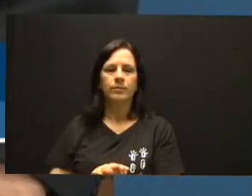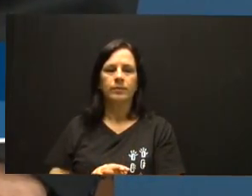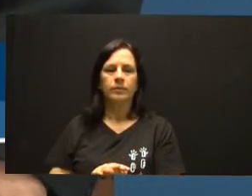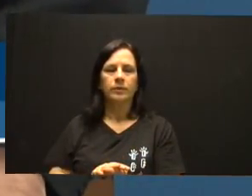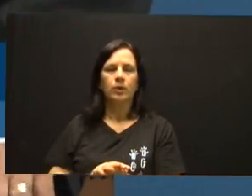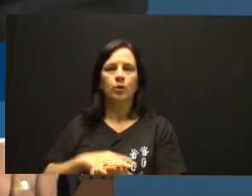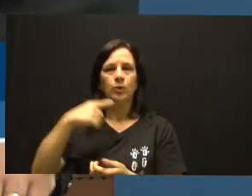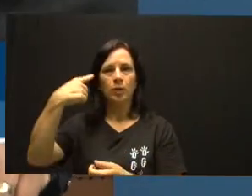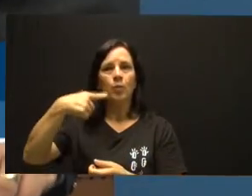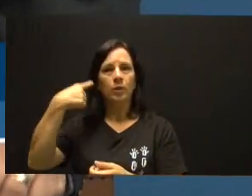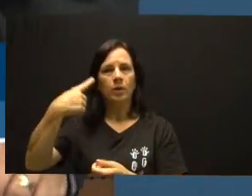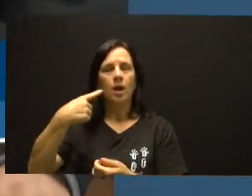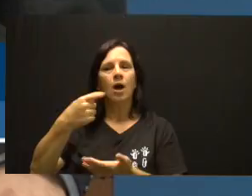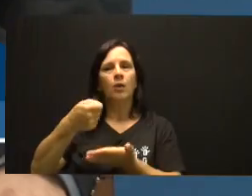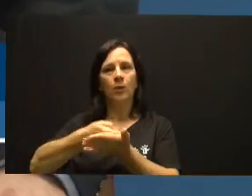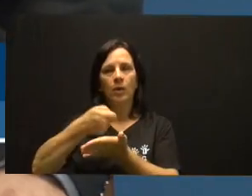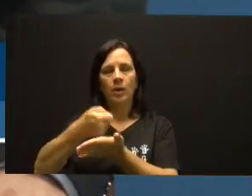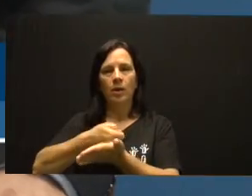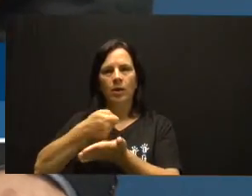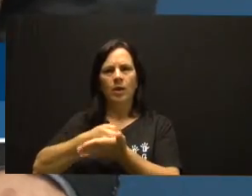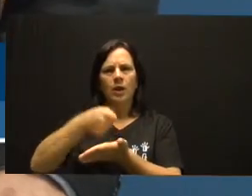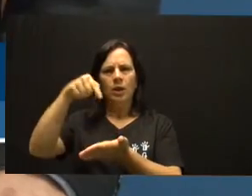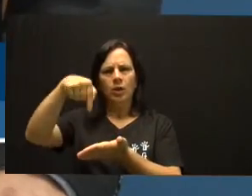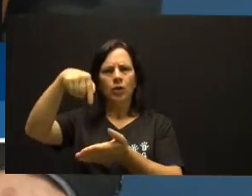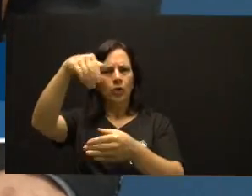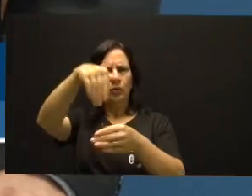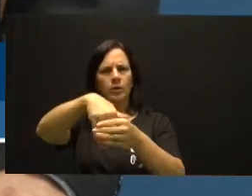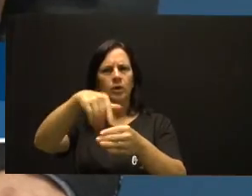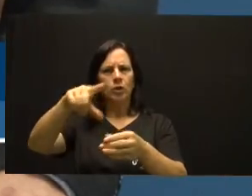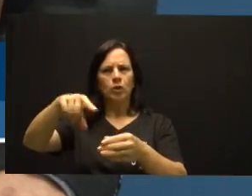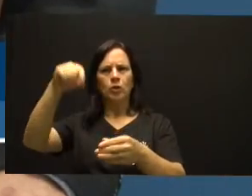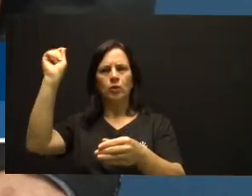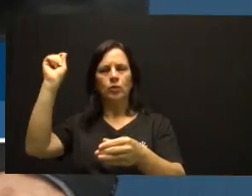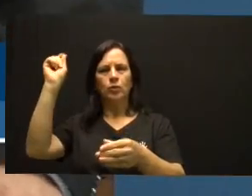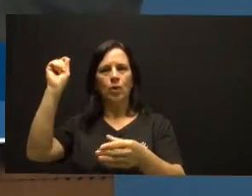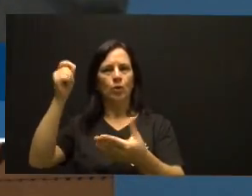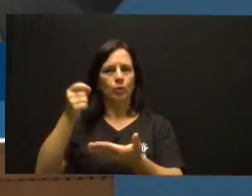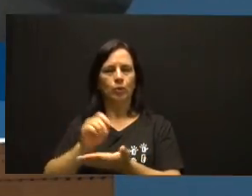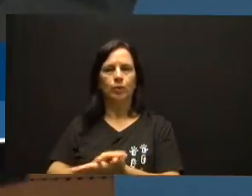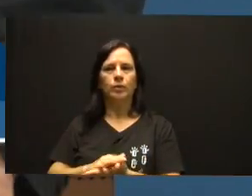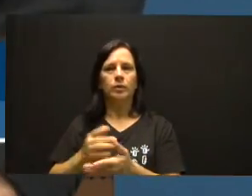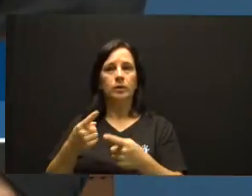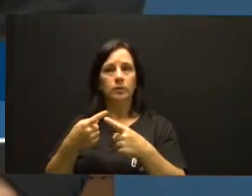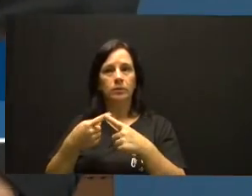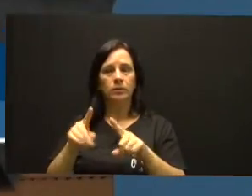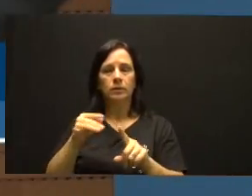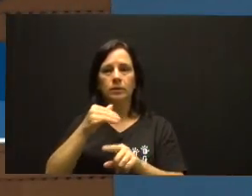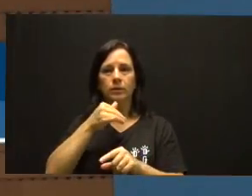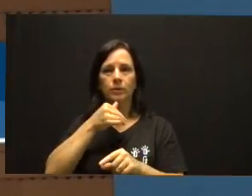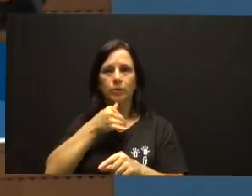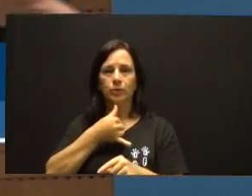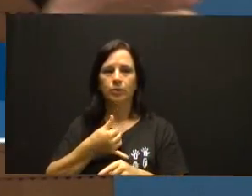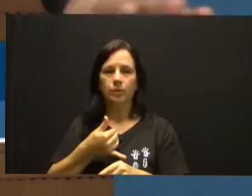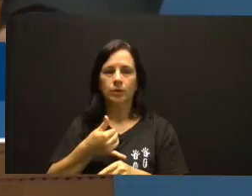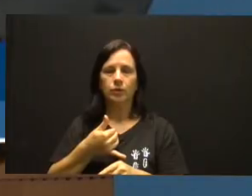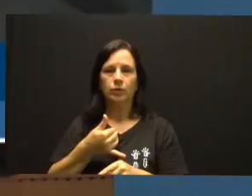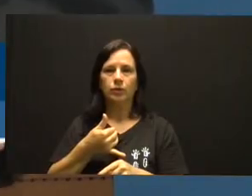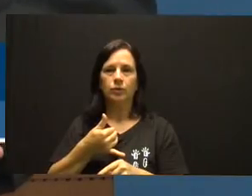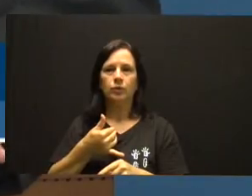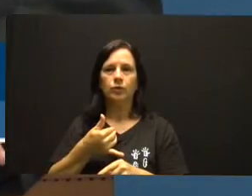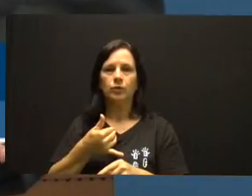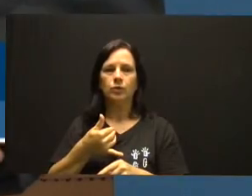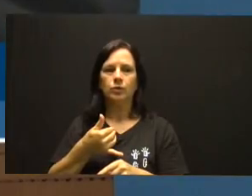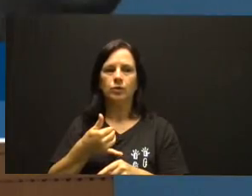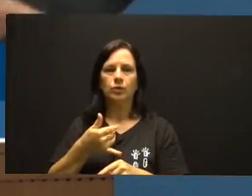dos deputados que na época da eleição vêm aqui para buscar voto. E, lamentavelmente, estagnou-se